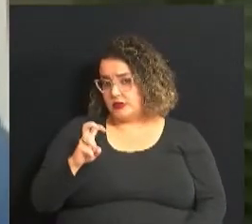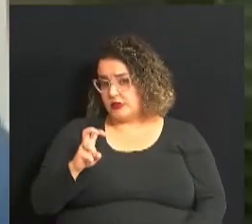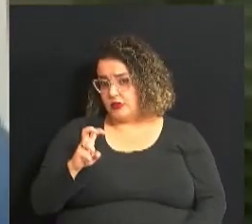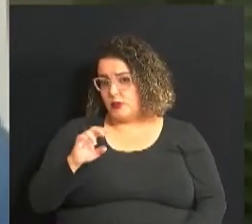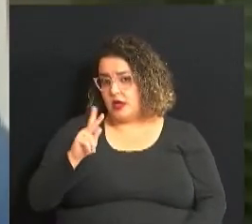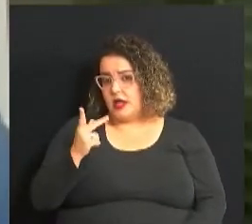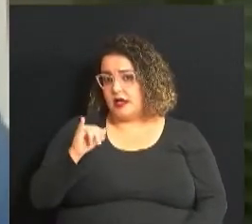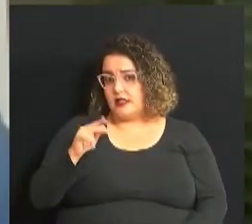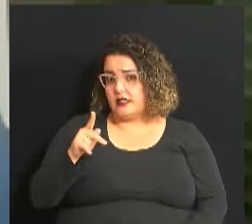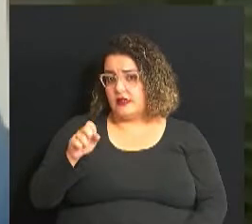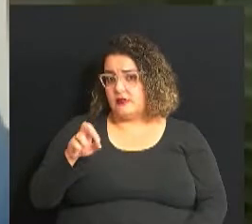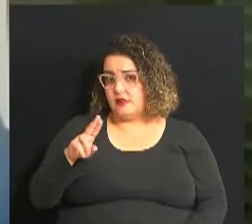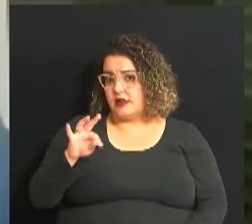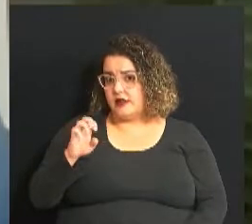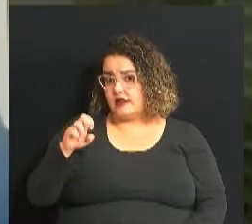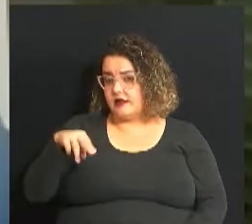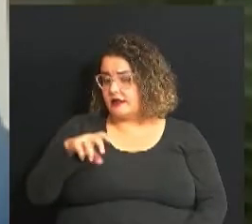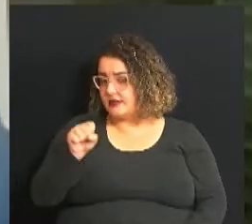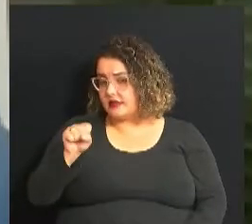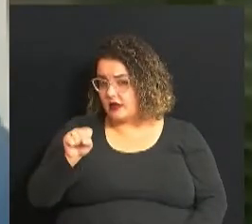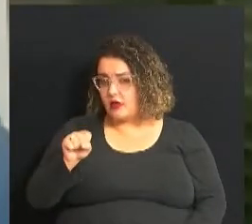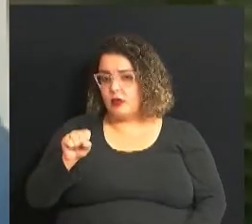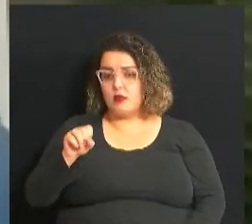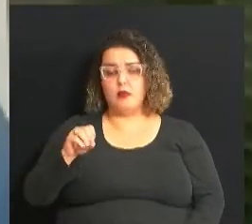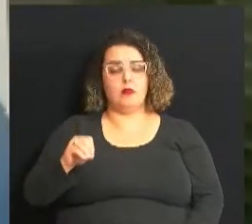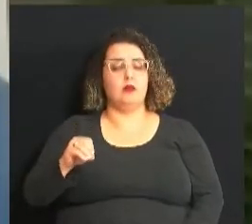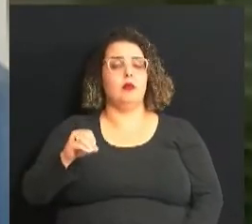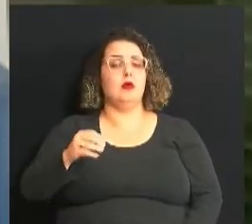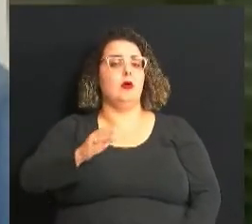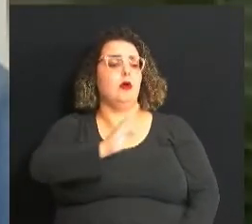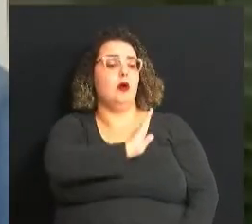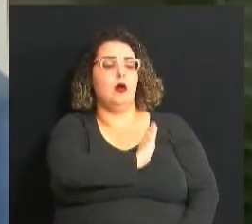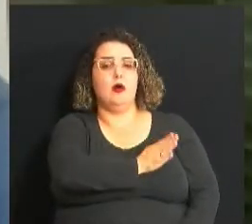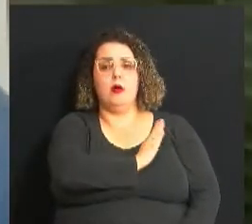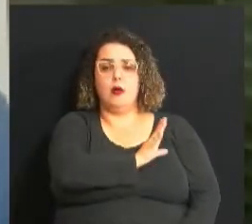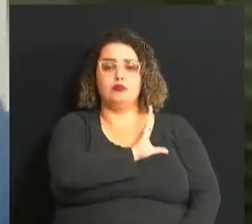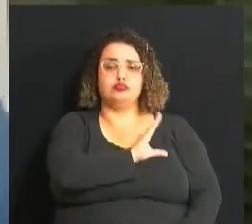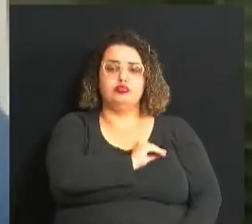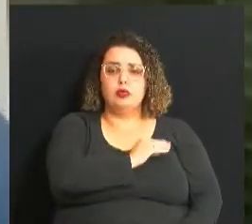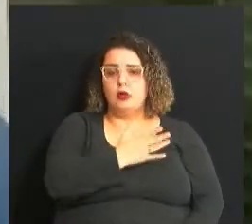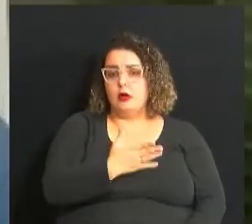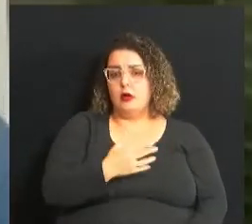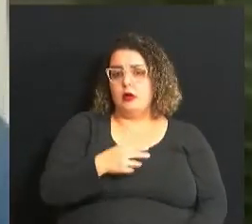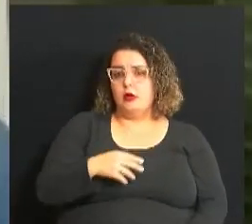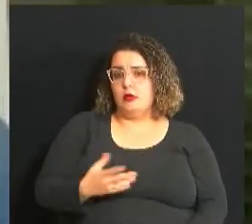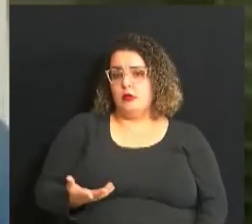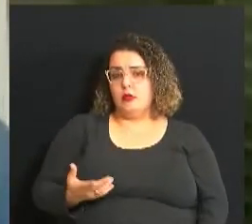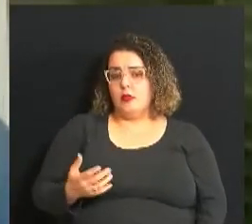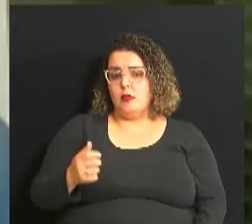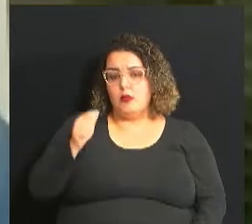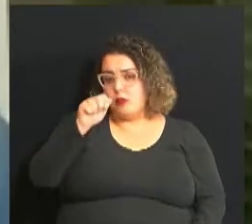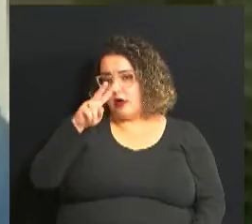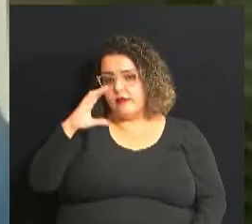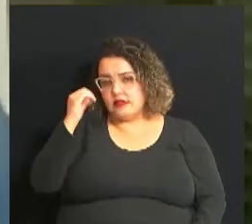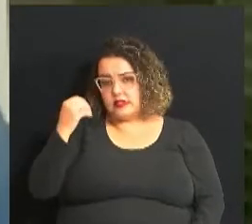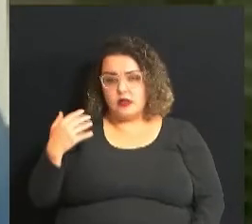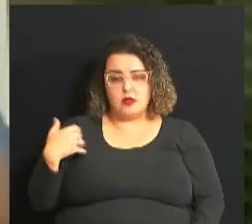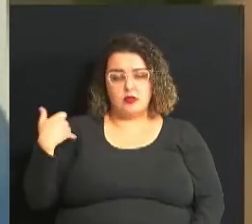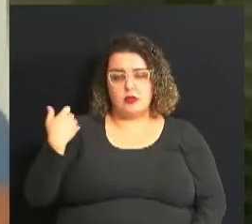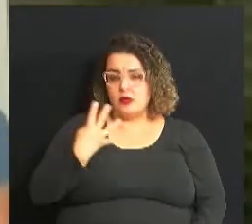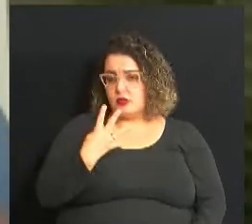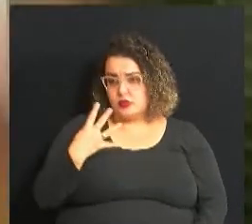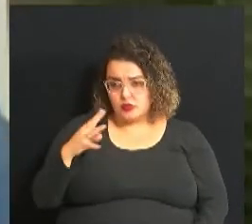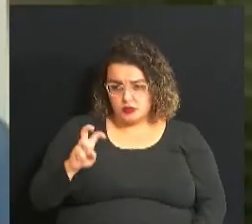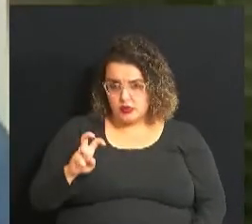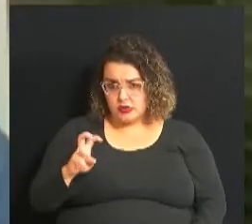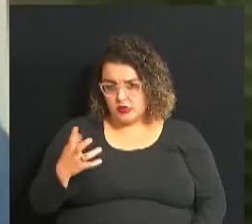ou um acidente vascular cerebral grave aos 45. Então, se ele souber que ele tem 35 anos, uma hipertensão, por um problema,